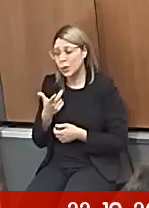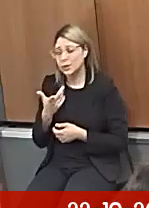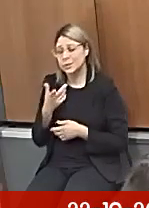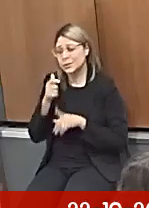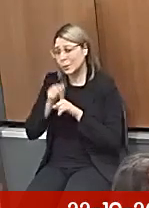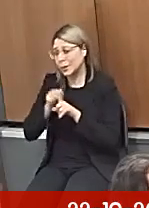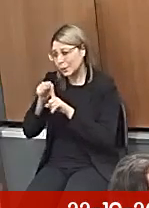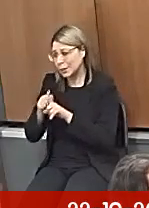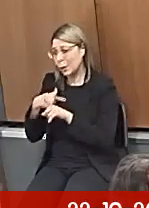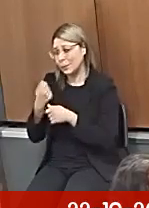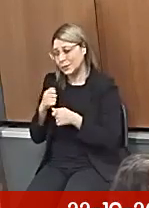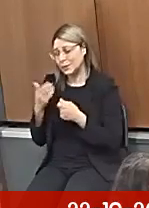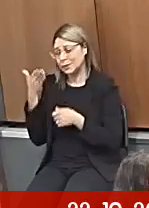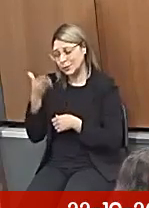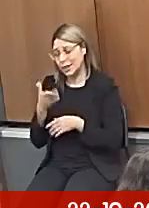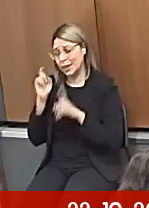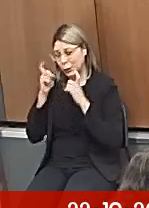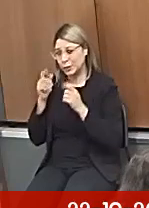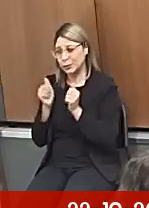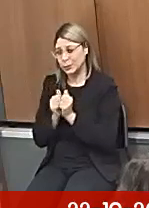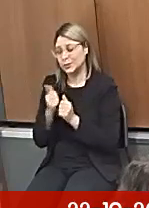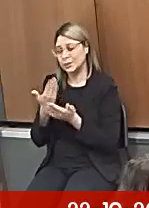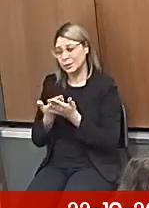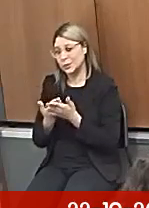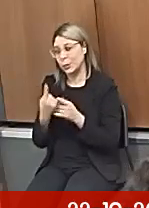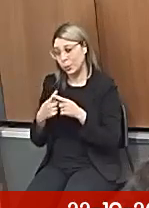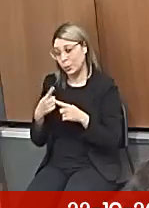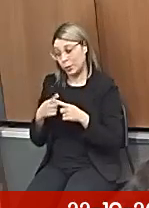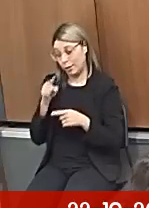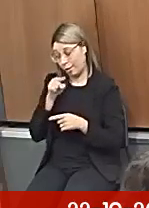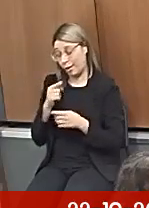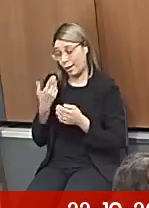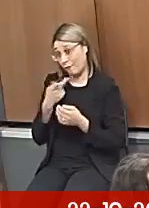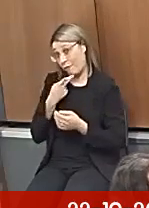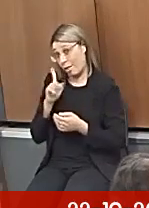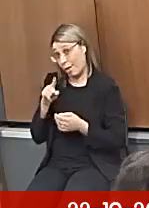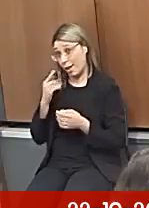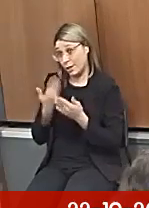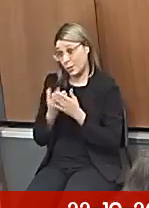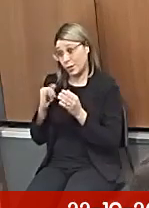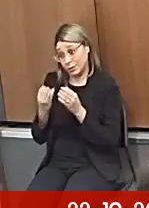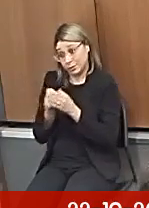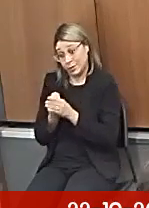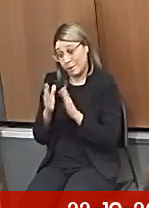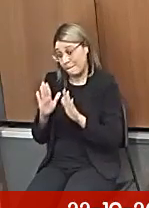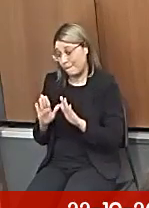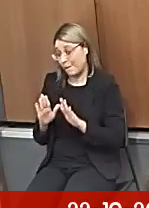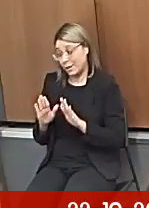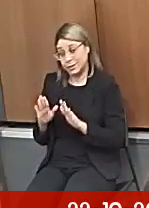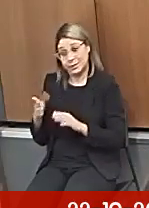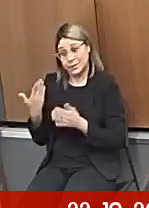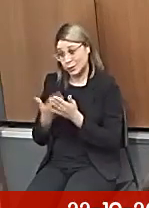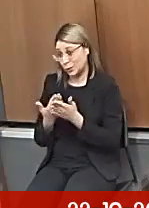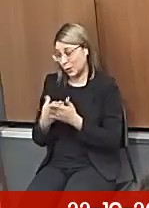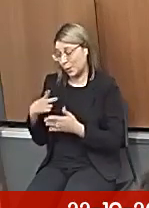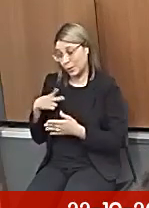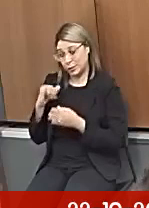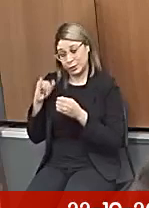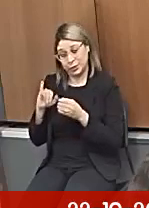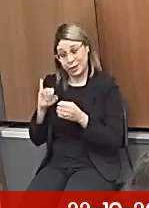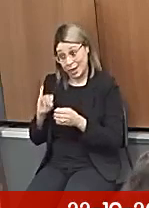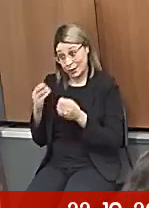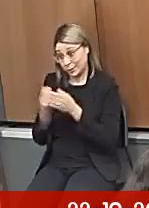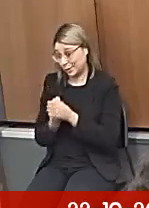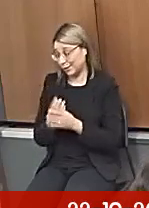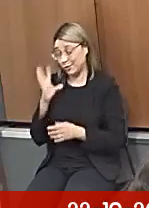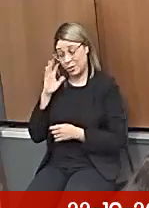com a escola, que fala que é uma escola inclusiva, mas, para mim, não existe escola particular inclusiva. Me desculpe,